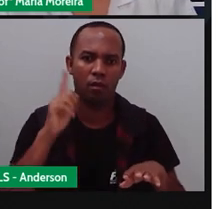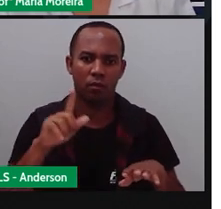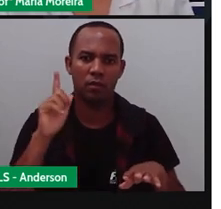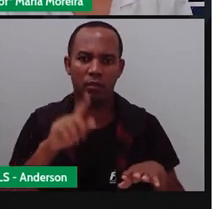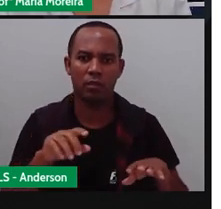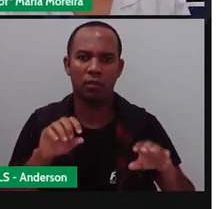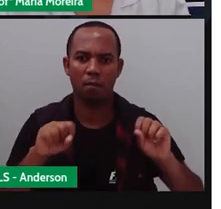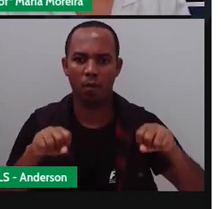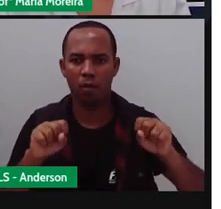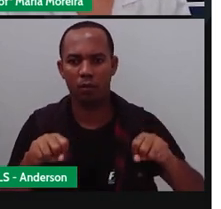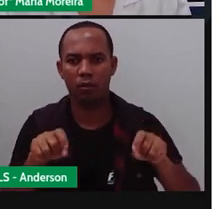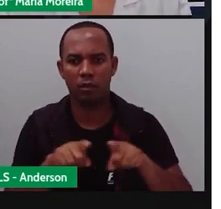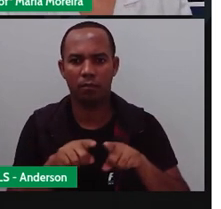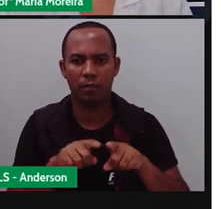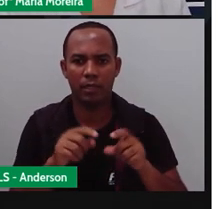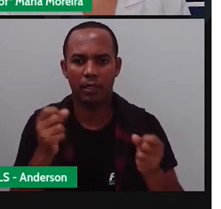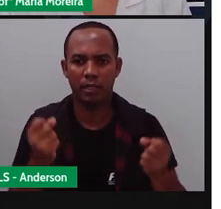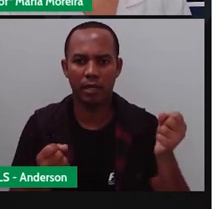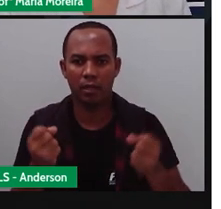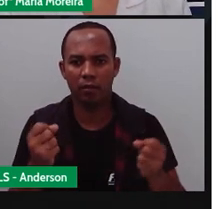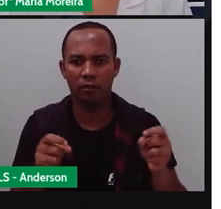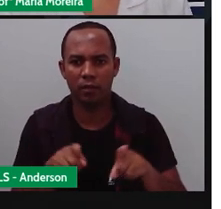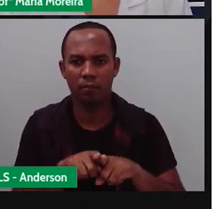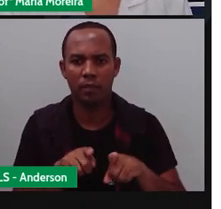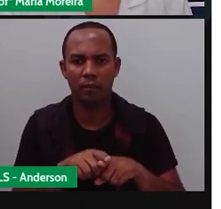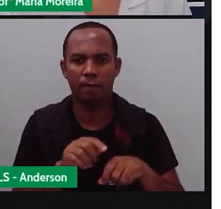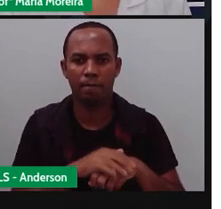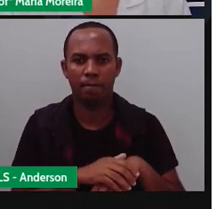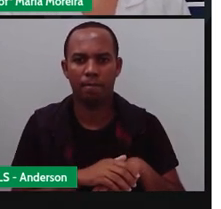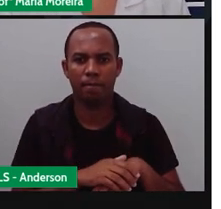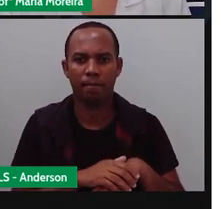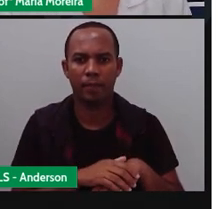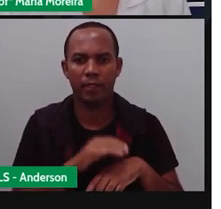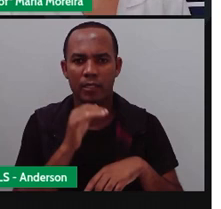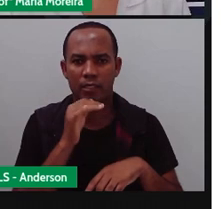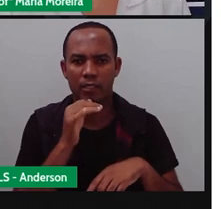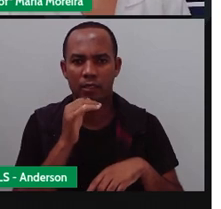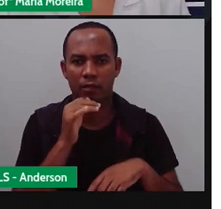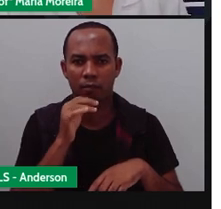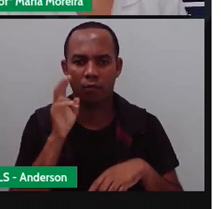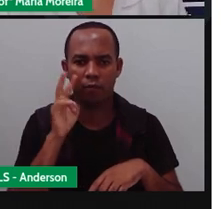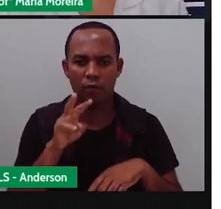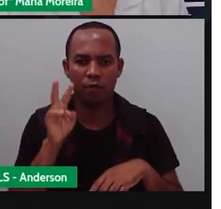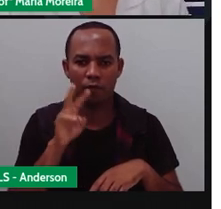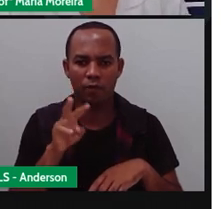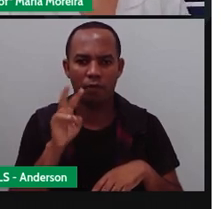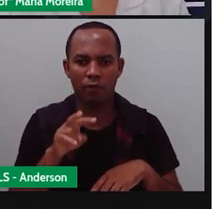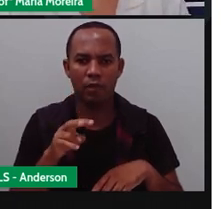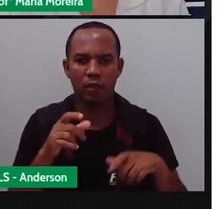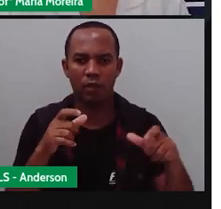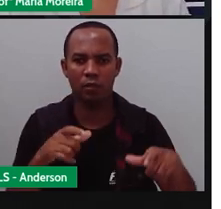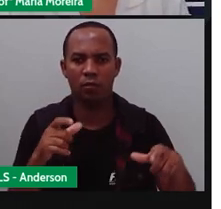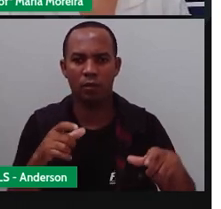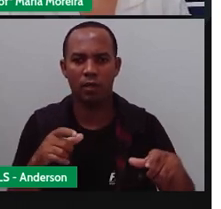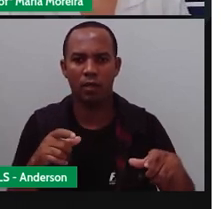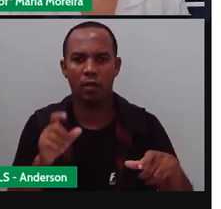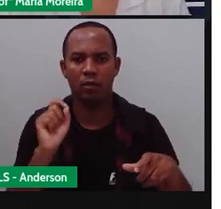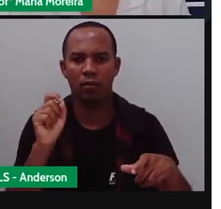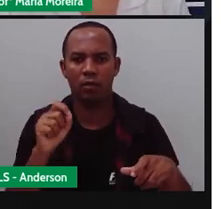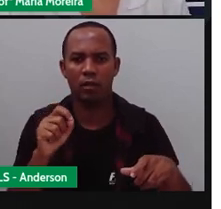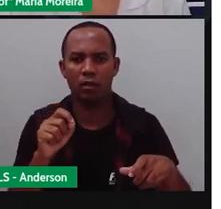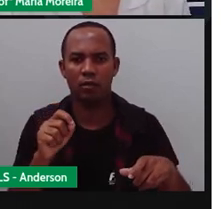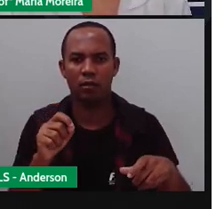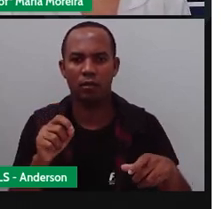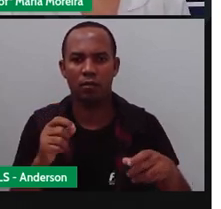moto precisa um treinamento para carro né não é incomum ver pelas vias públicas né a circulação de tratores